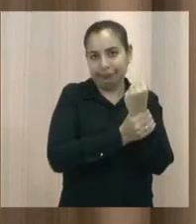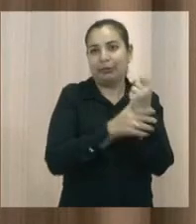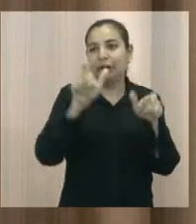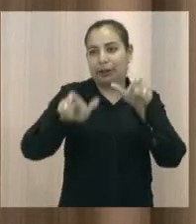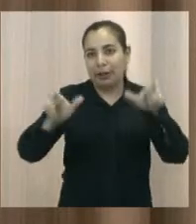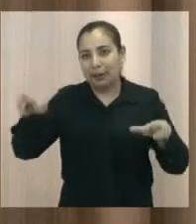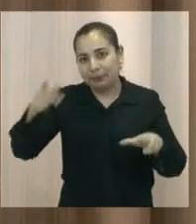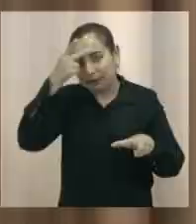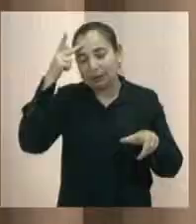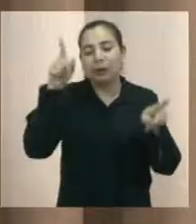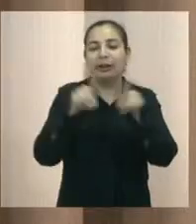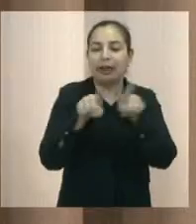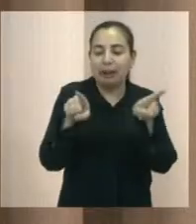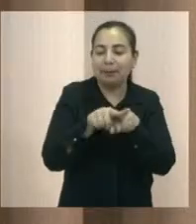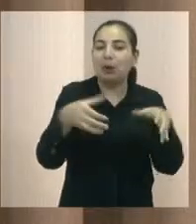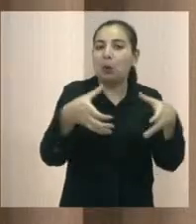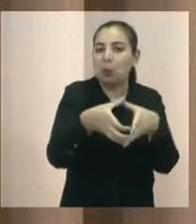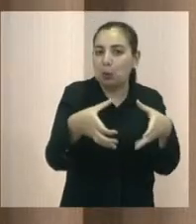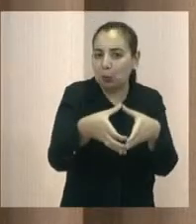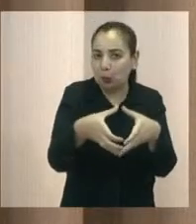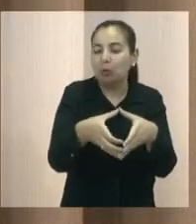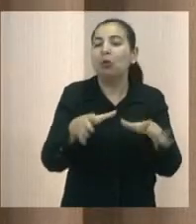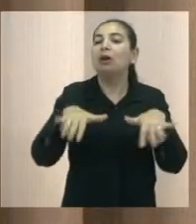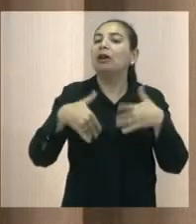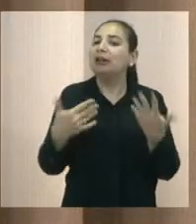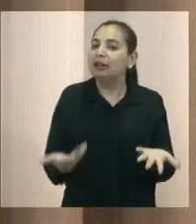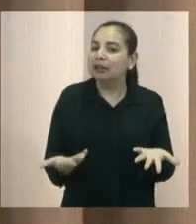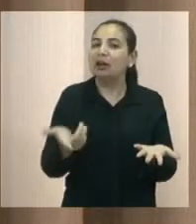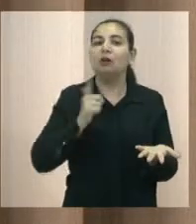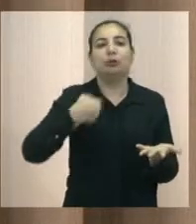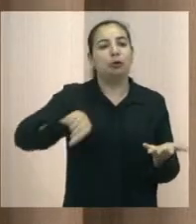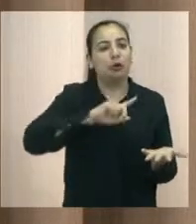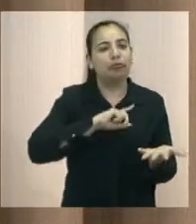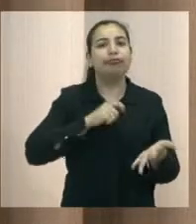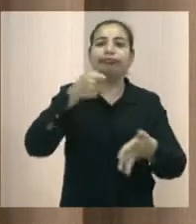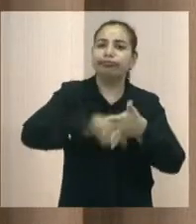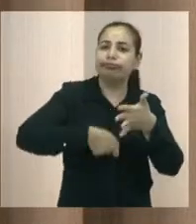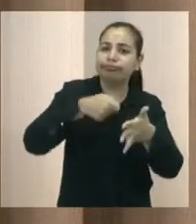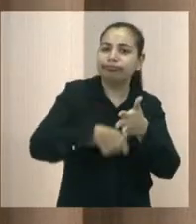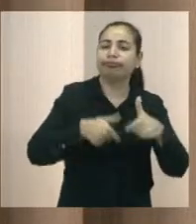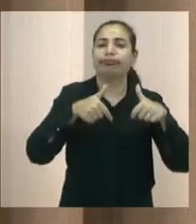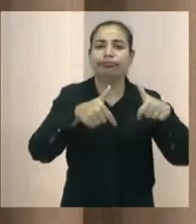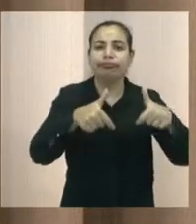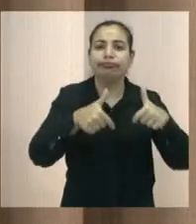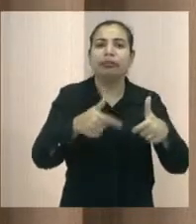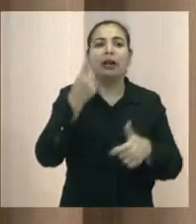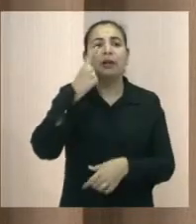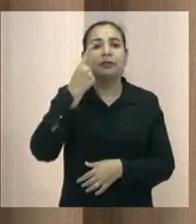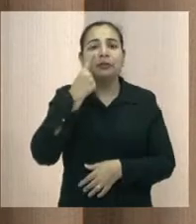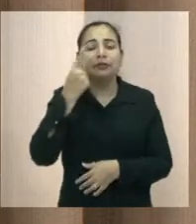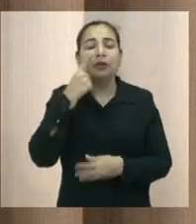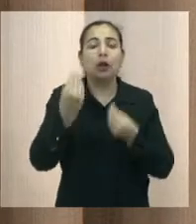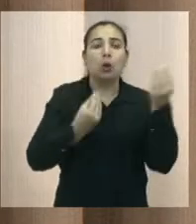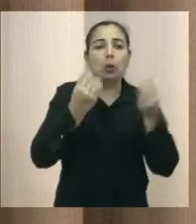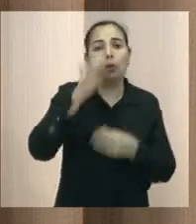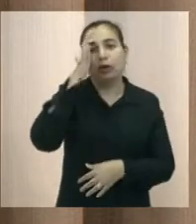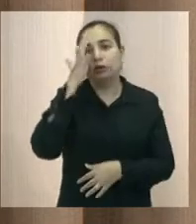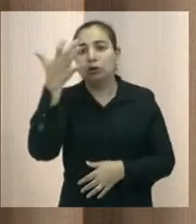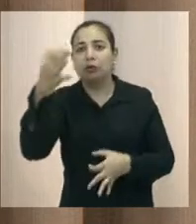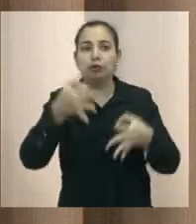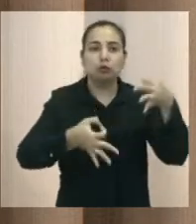individuais, mas coletivos. Então, a gente busca muito para fazer as judicializações que são necessárias, né, ou